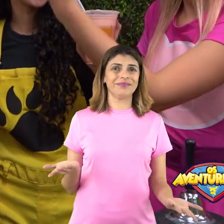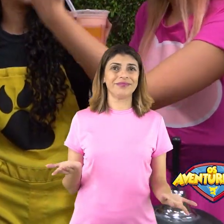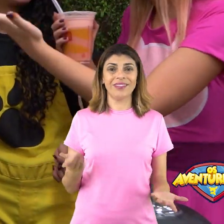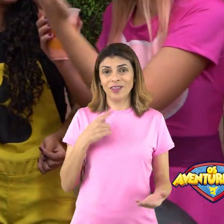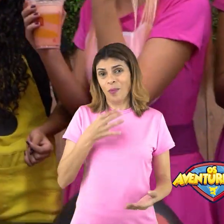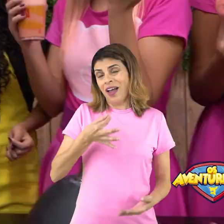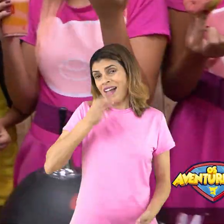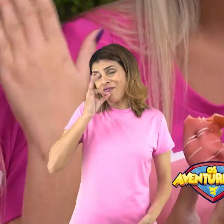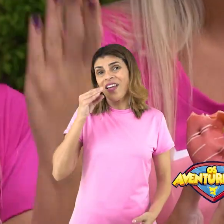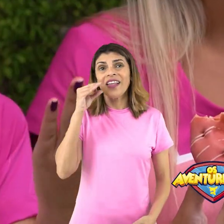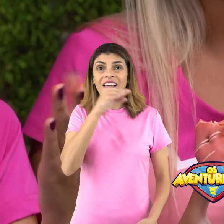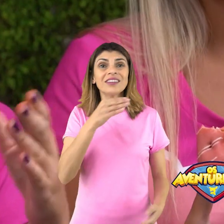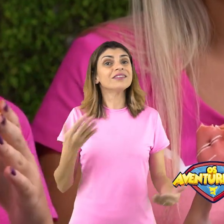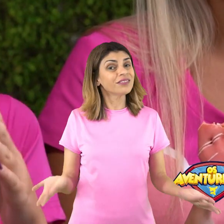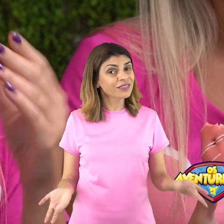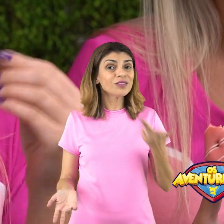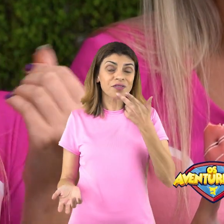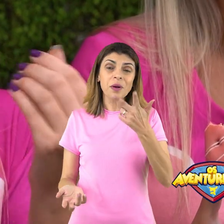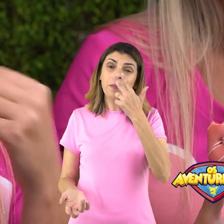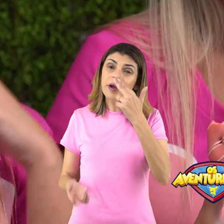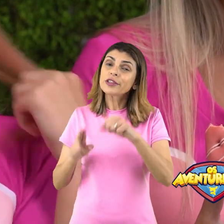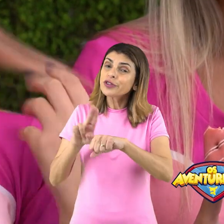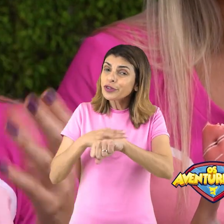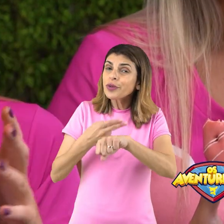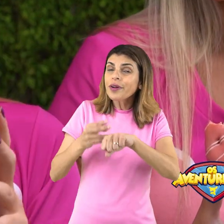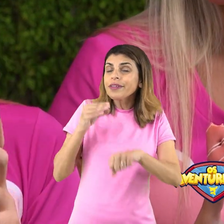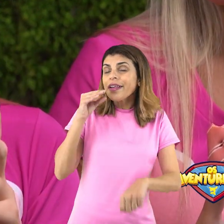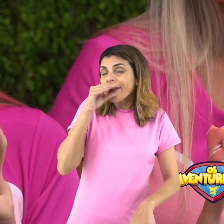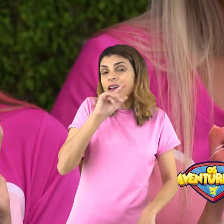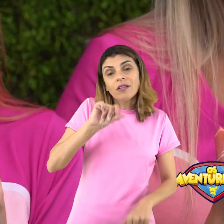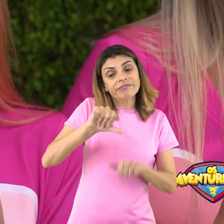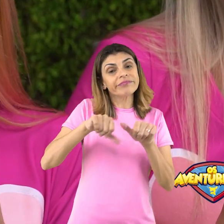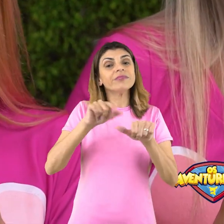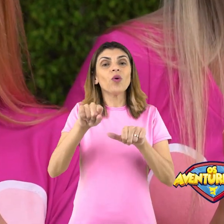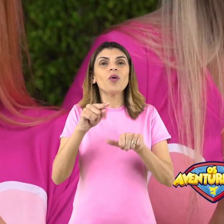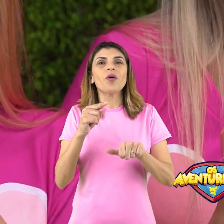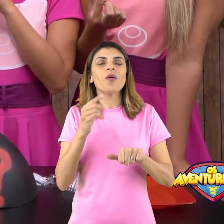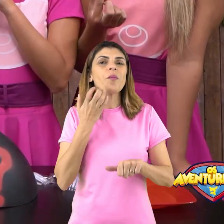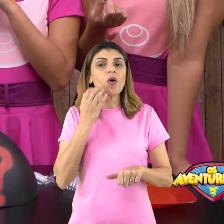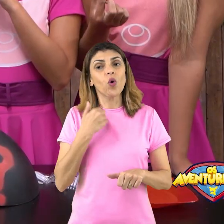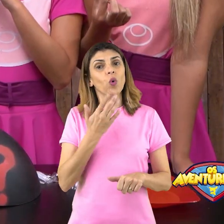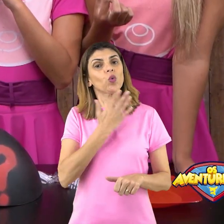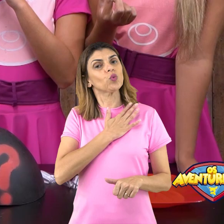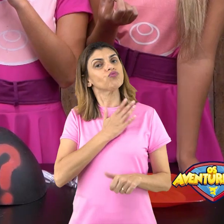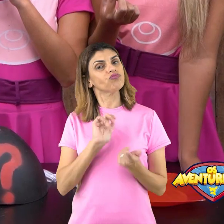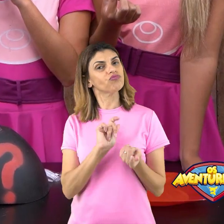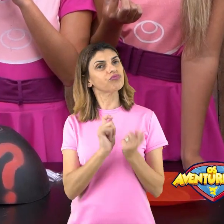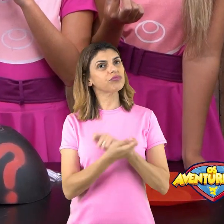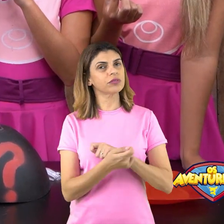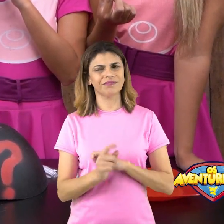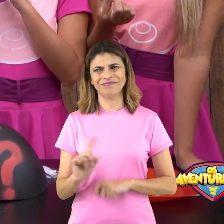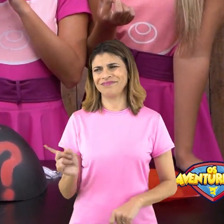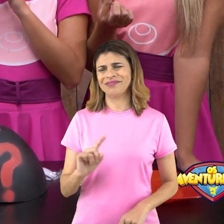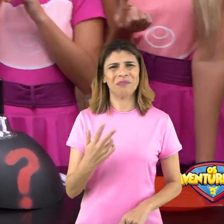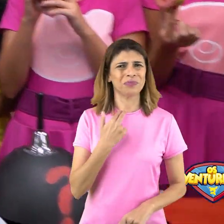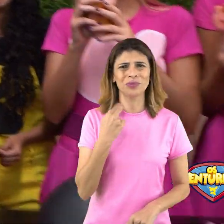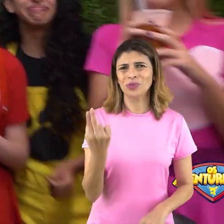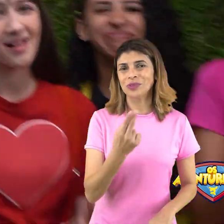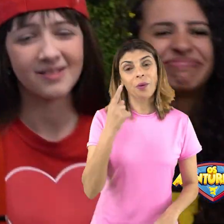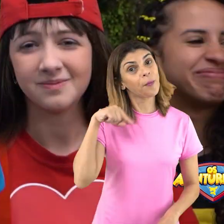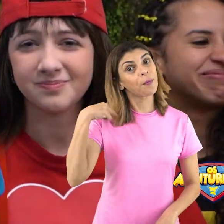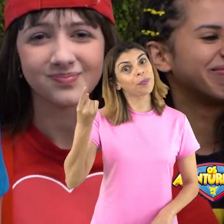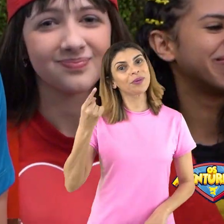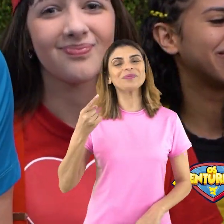café quente, né? Sim. Mas é isso que eu tô falando, parece um chocolatinho quente, só que de morango. Eu gostei da adaptação. Não, pra mim não dá, não. Vamos pro